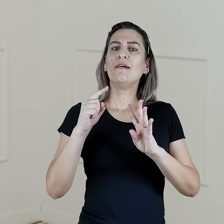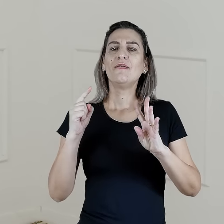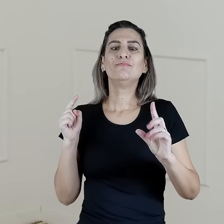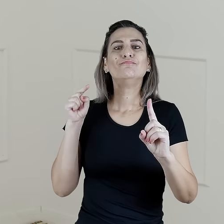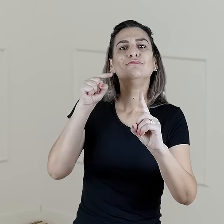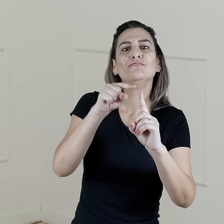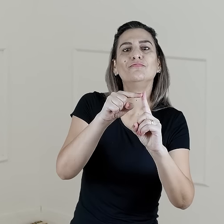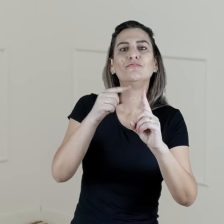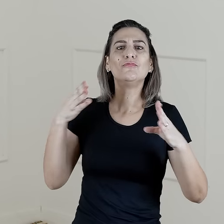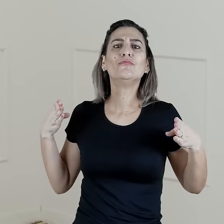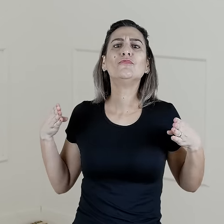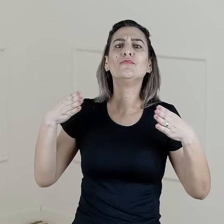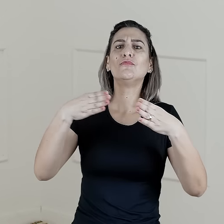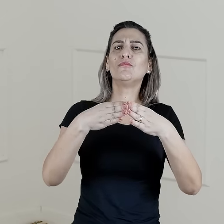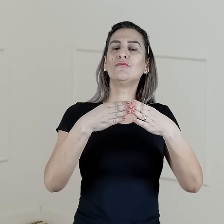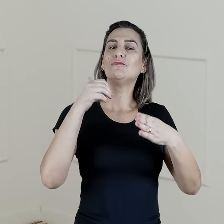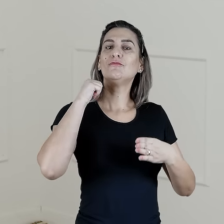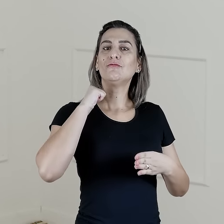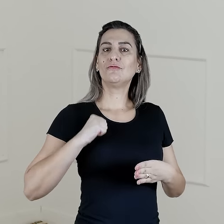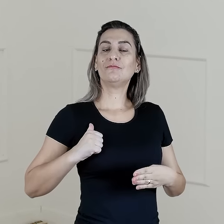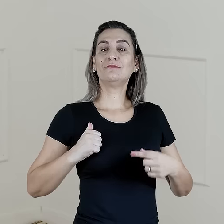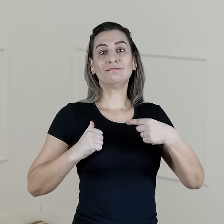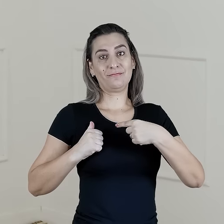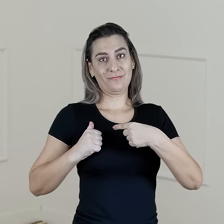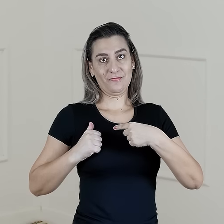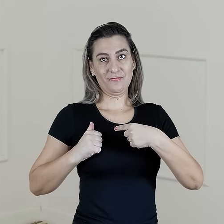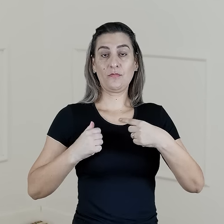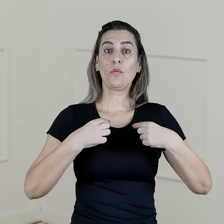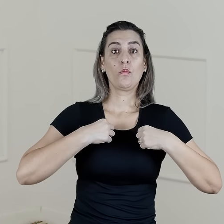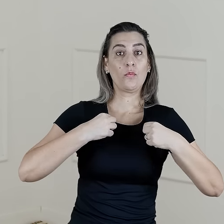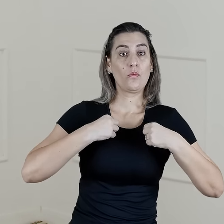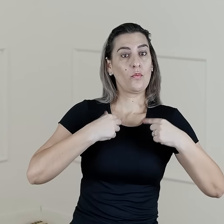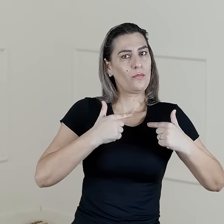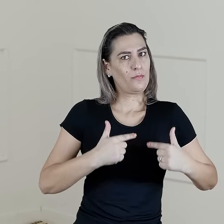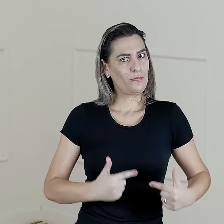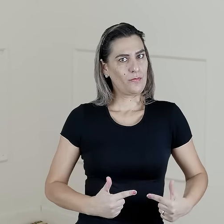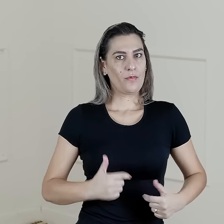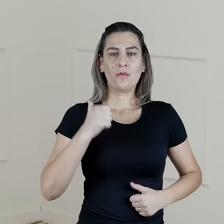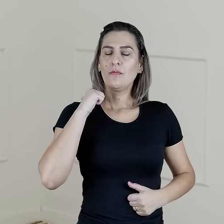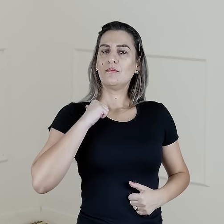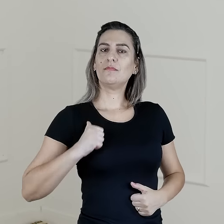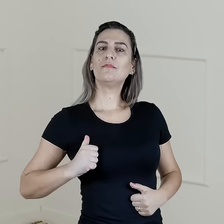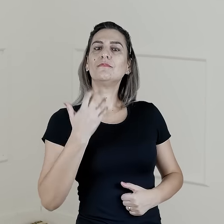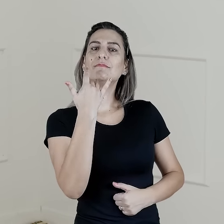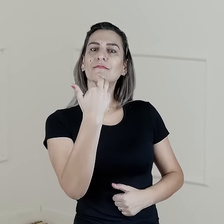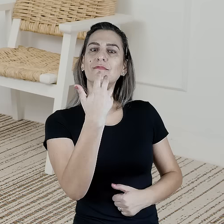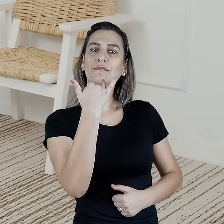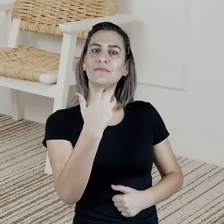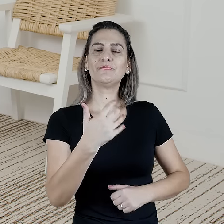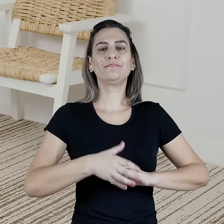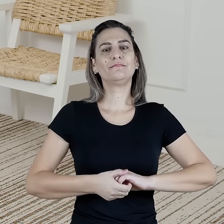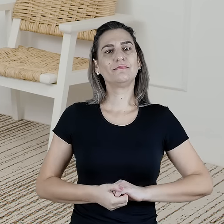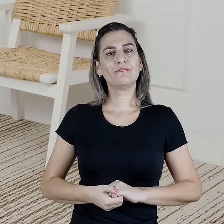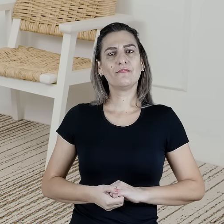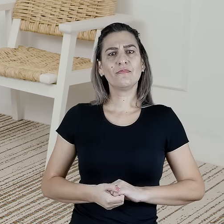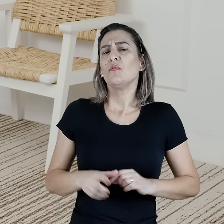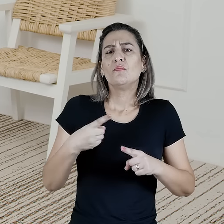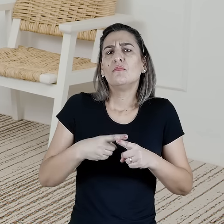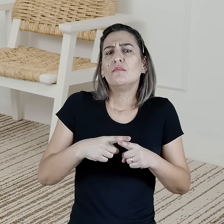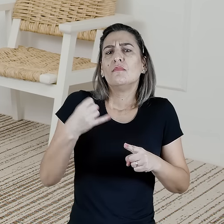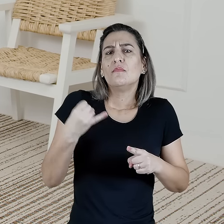cor. Ou seja, colocar uma bolsa de cor em um look neutro, como fiz aqui. E por que falei se